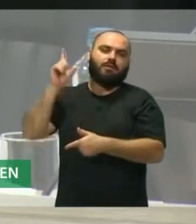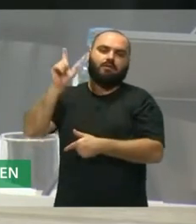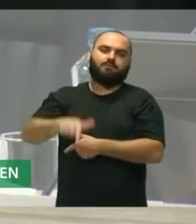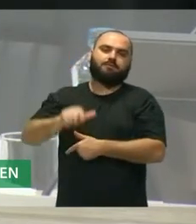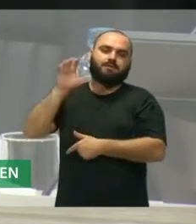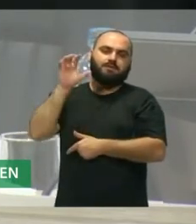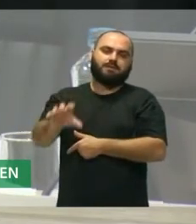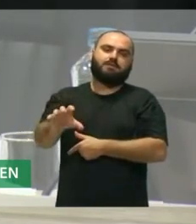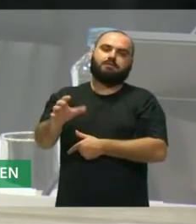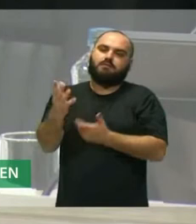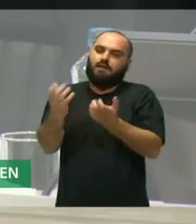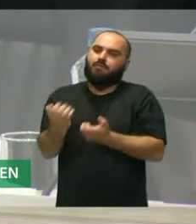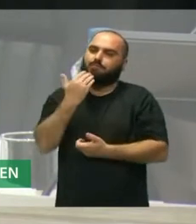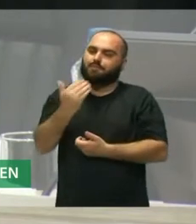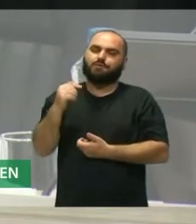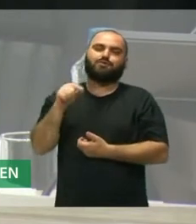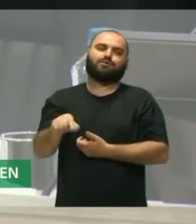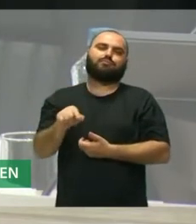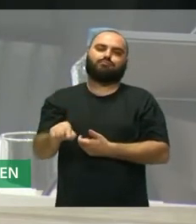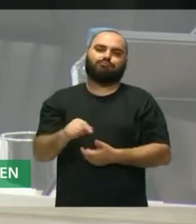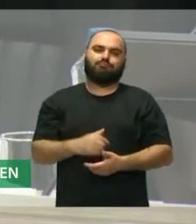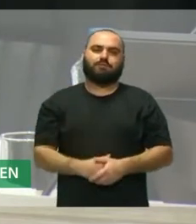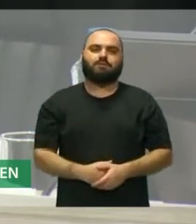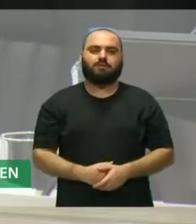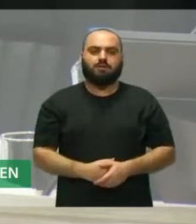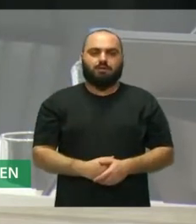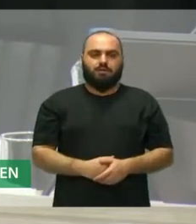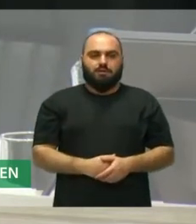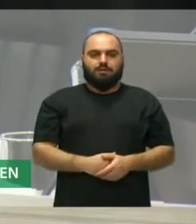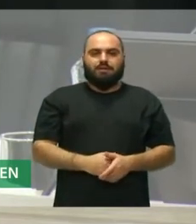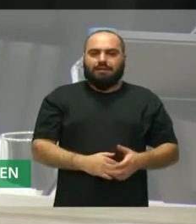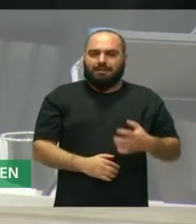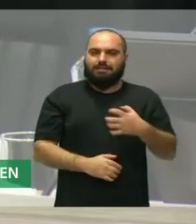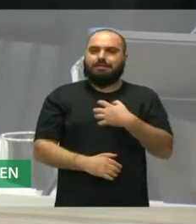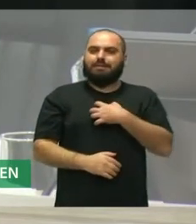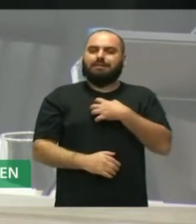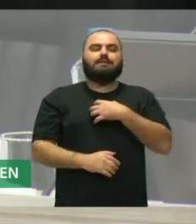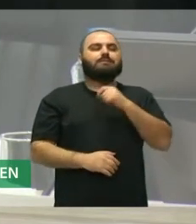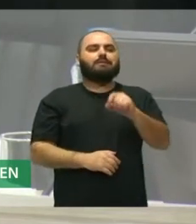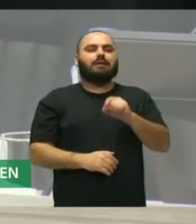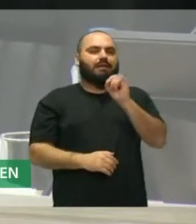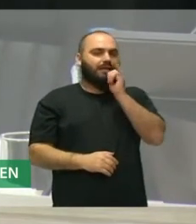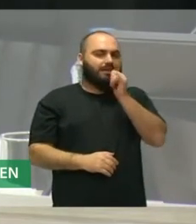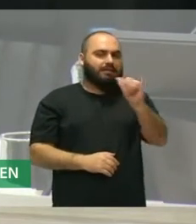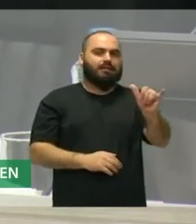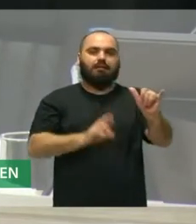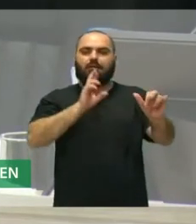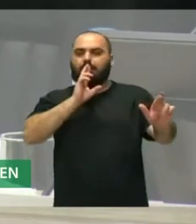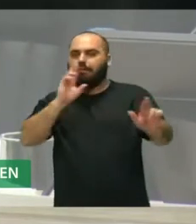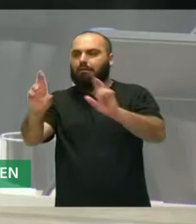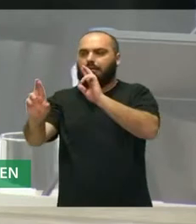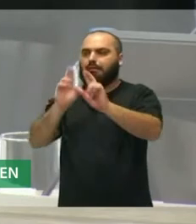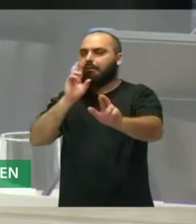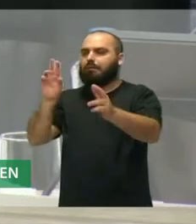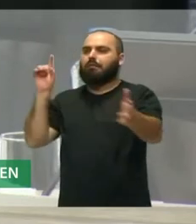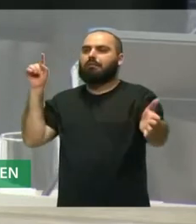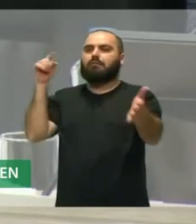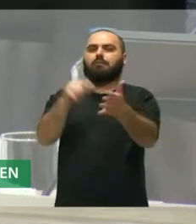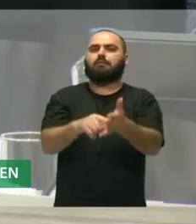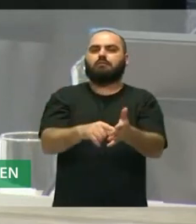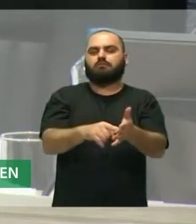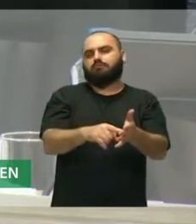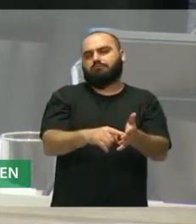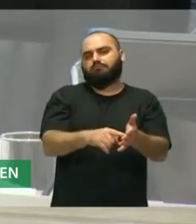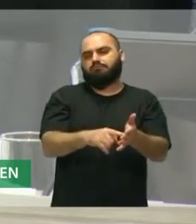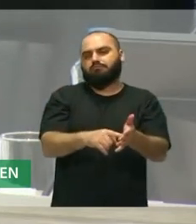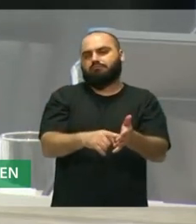aqui, porque eu sinto que muito das nossas energias estão sendo gastas em responder a essas denúncias que acabam